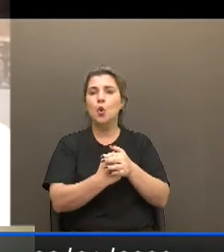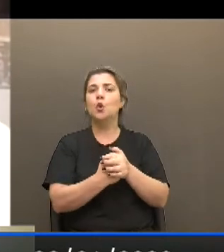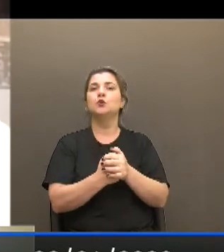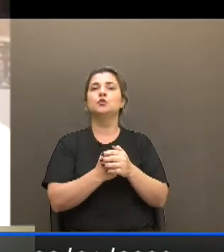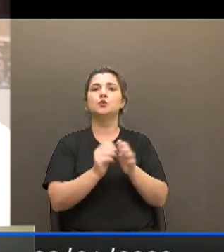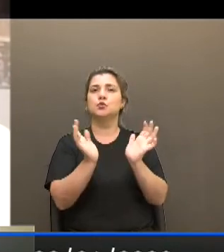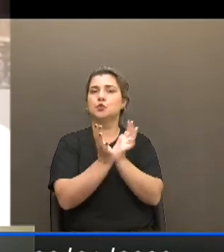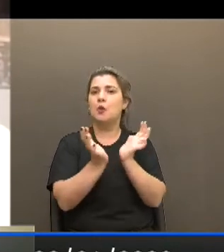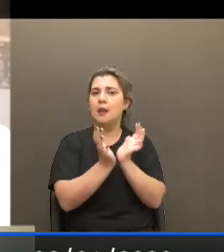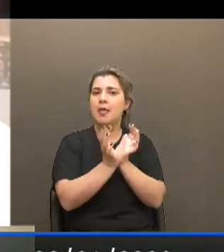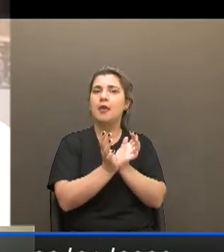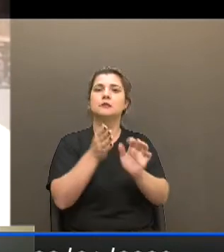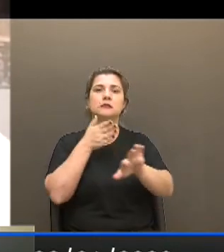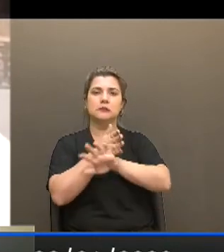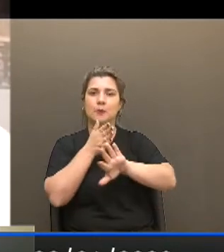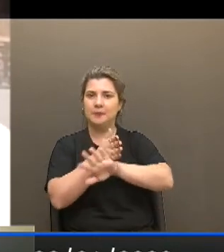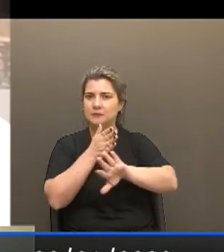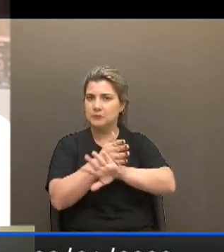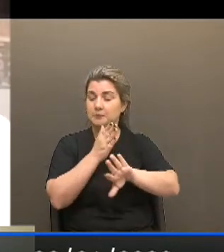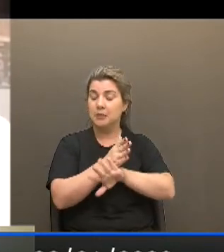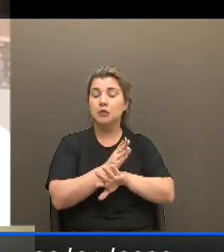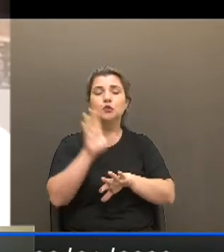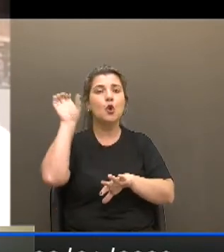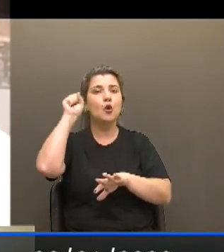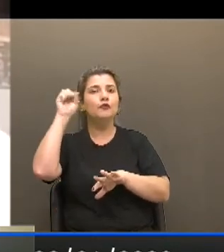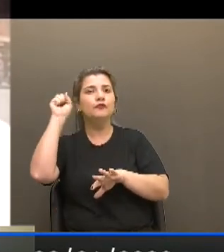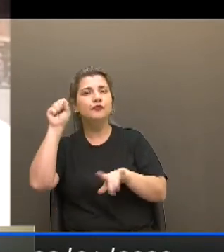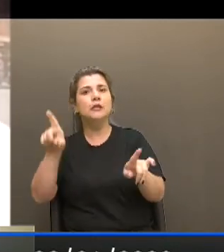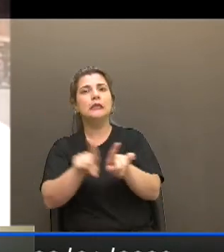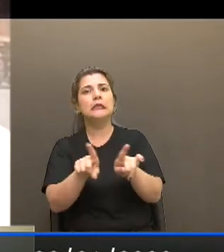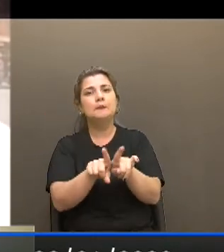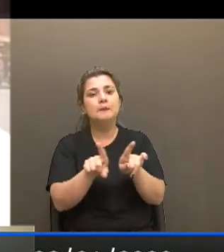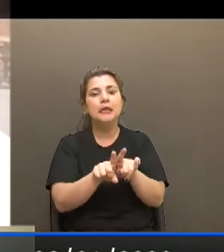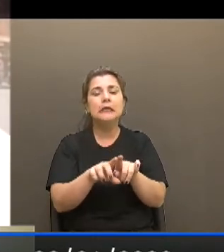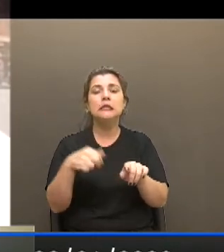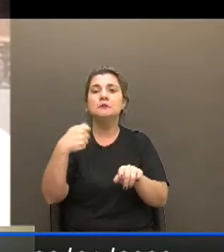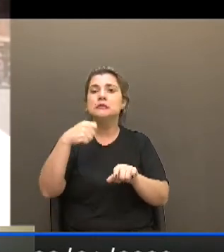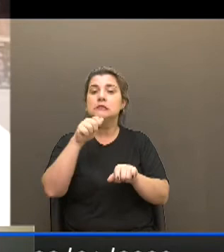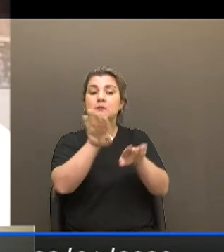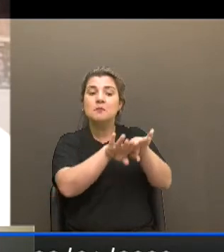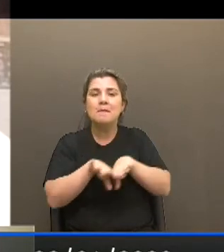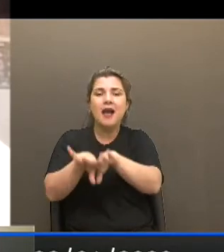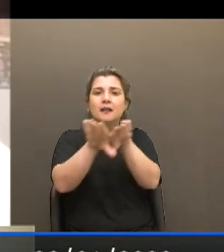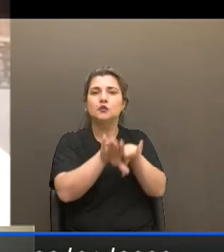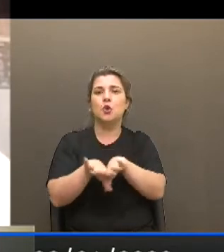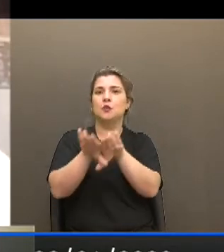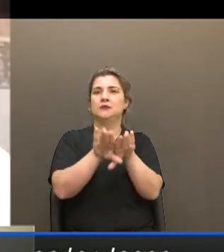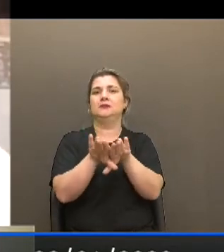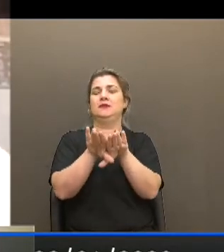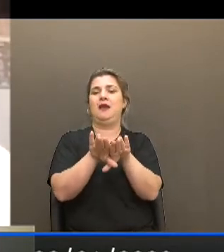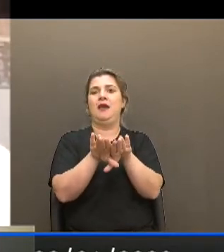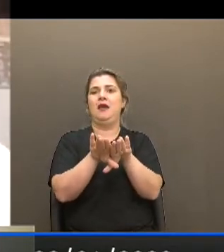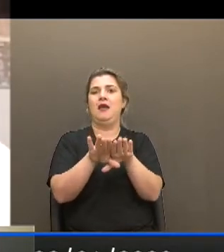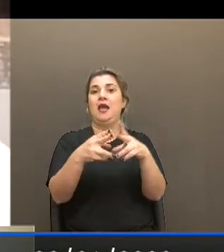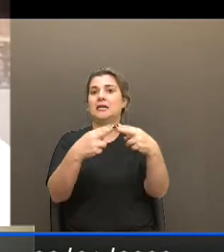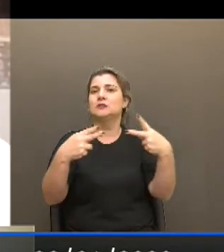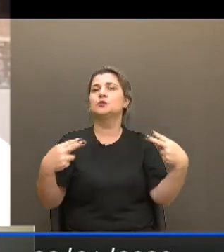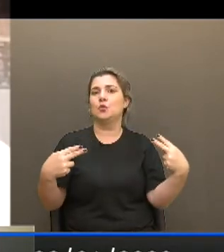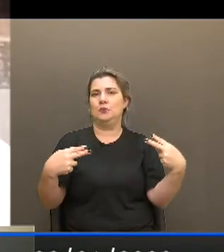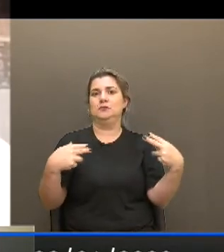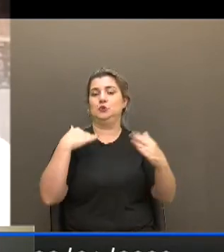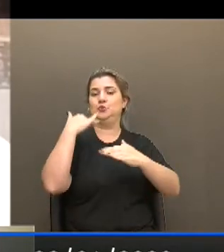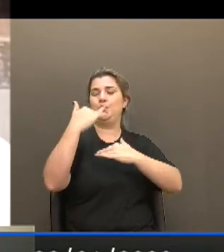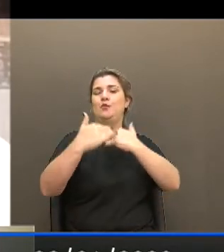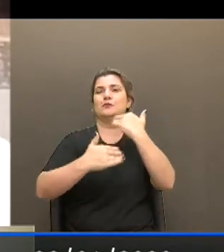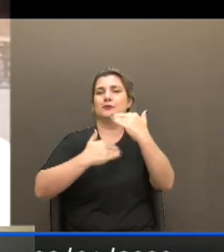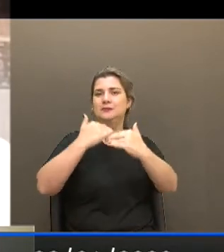ouvi atentamente, eu acho que o Ronei que falou, nós precisamos padronizar os procedimentos. Várias indústrias com quem a gente tem